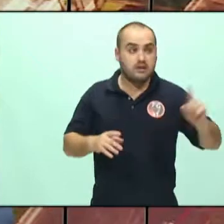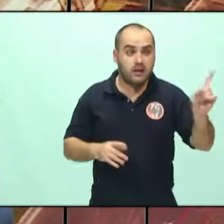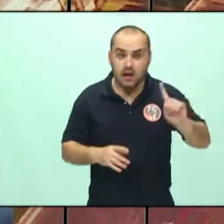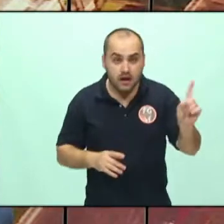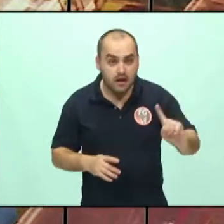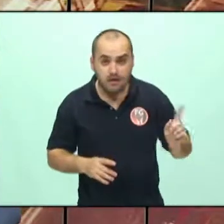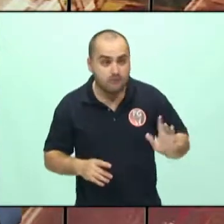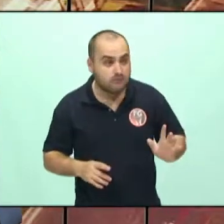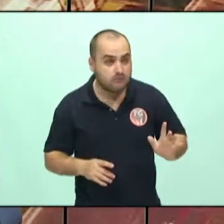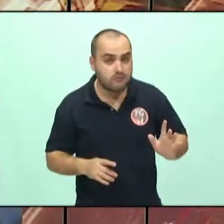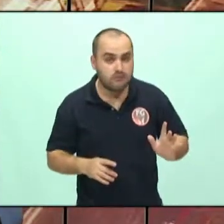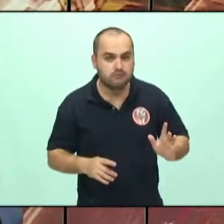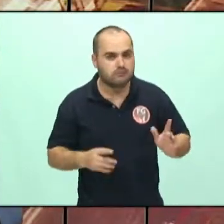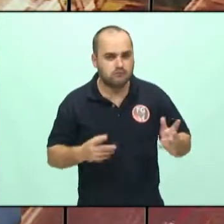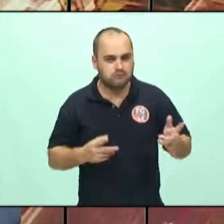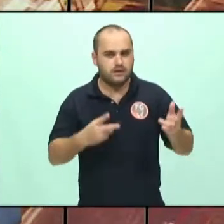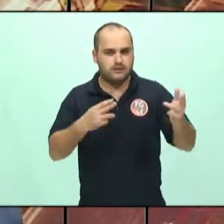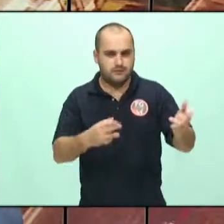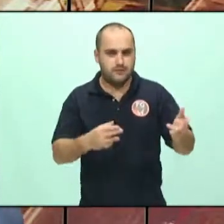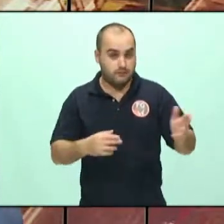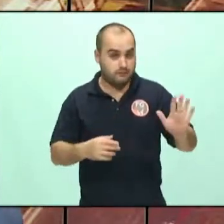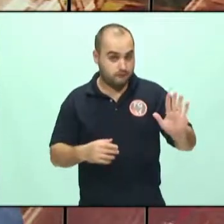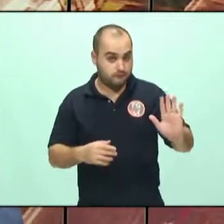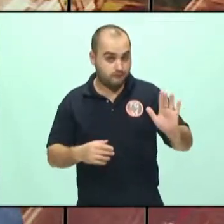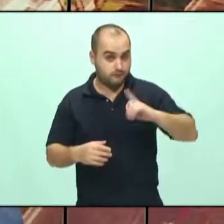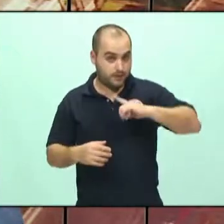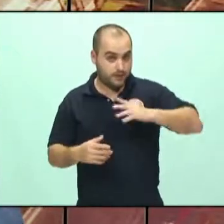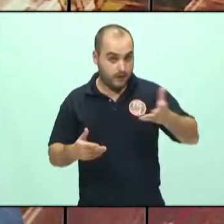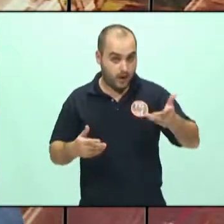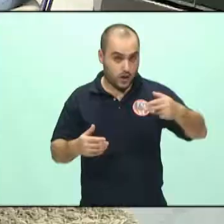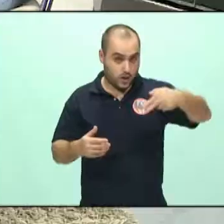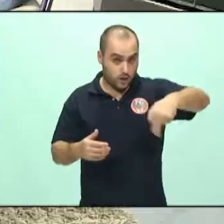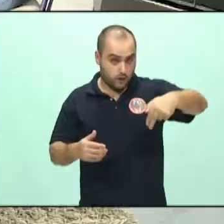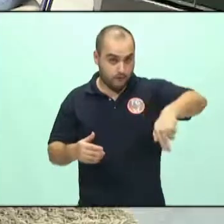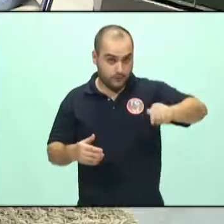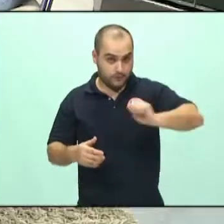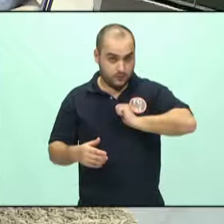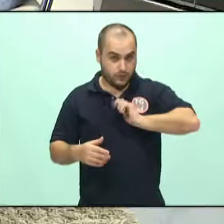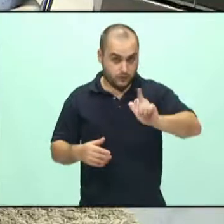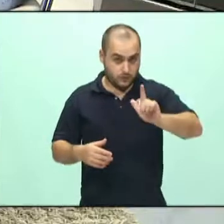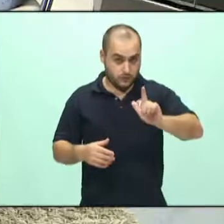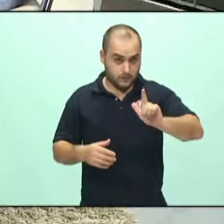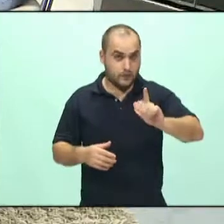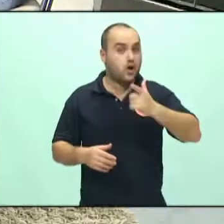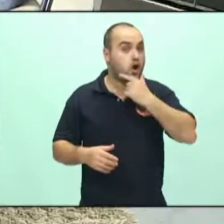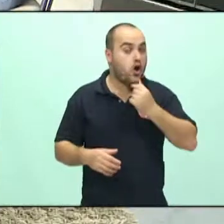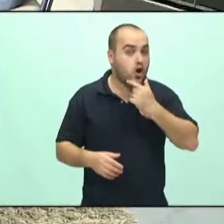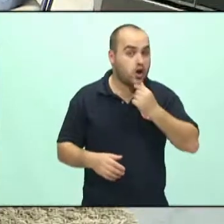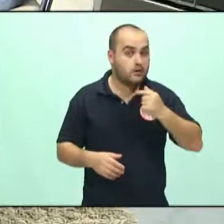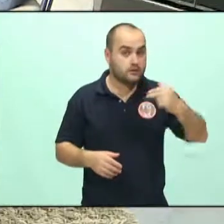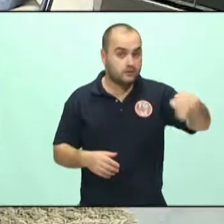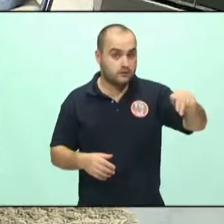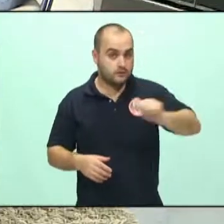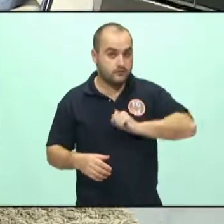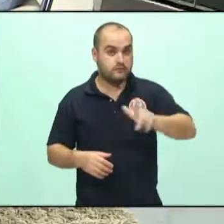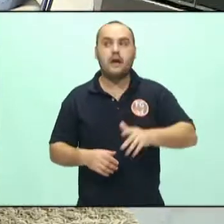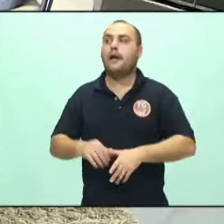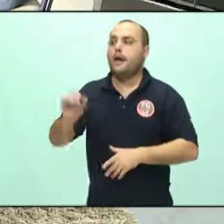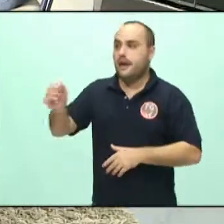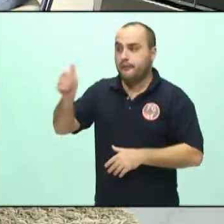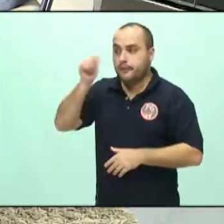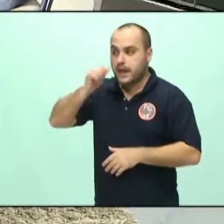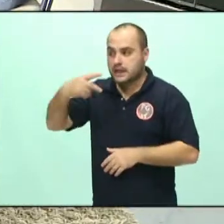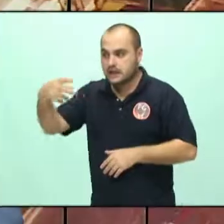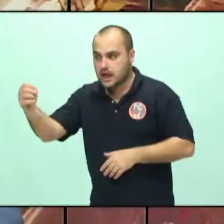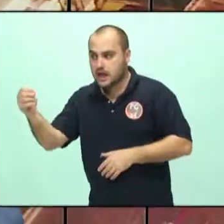a mesma coisa como vai acontecer agora o Novembro Azul, né? Uhum. O Novembro Azul, a questão dos homens. Sai as meninas entre os homens. Os